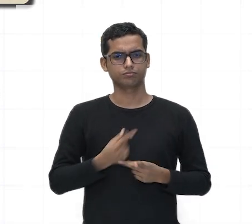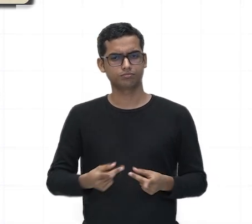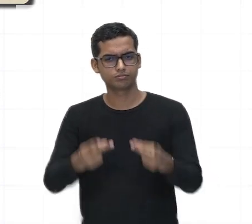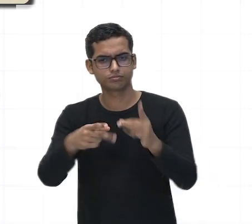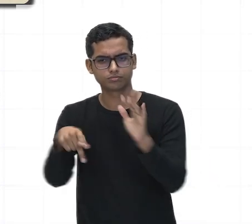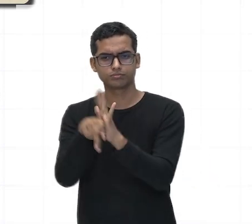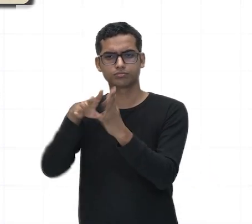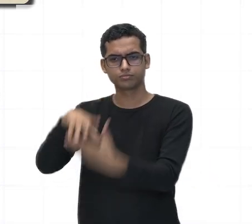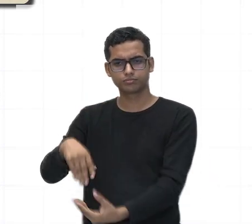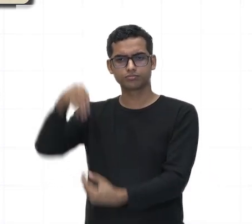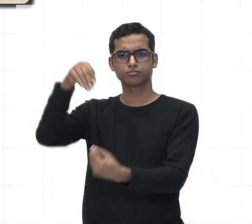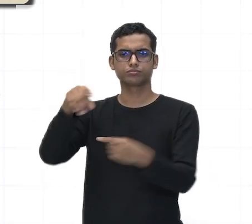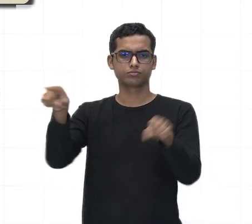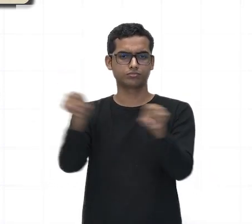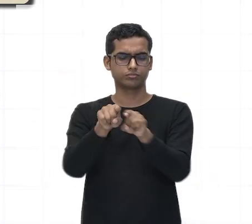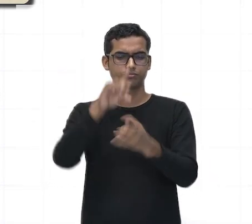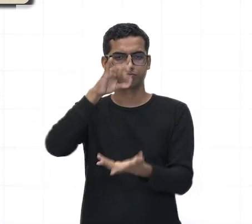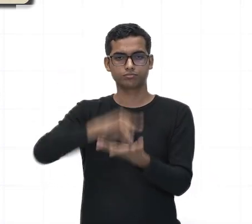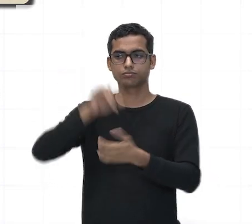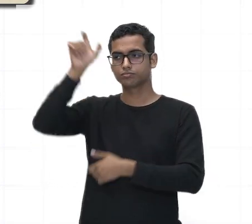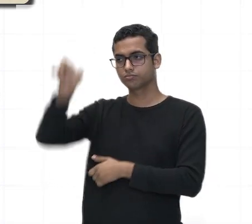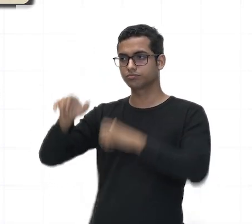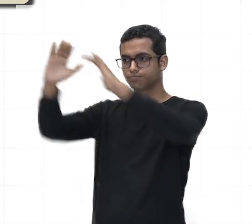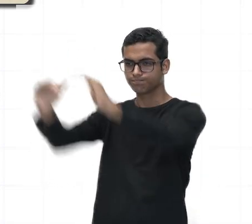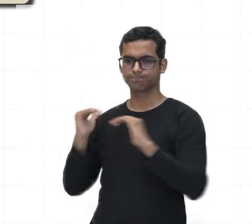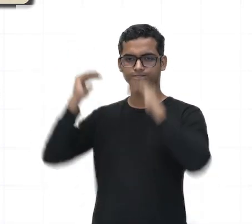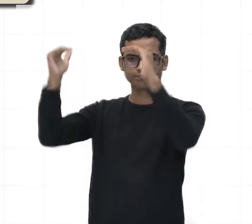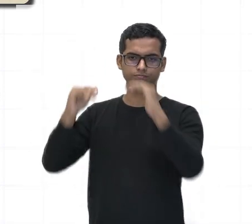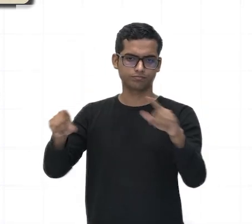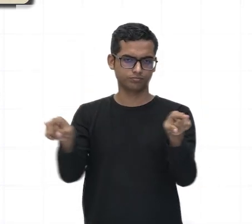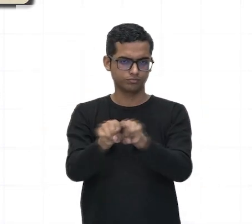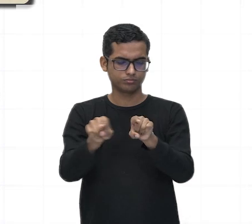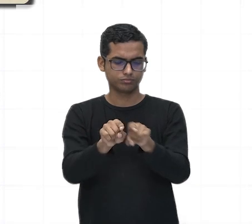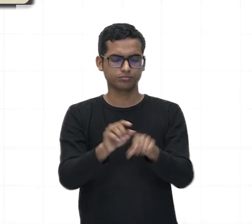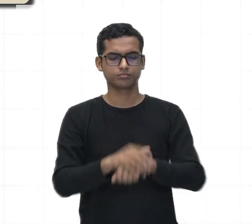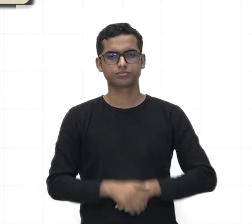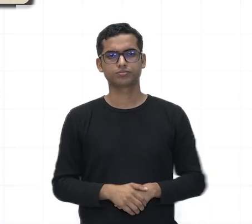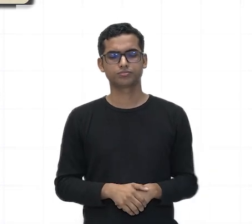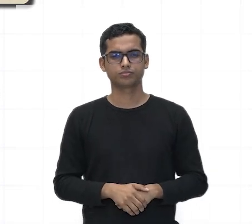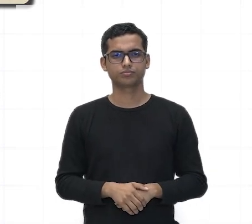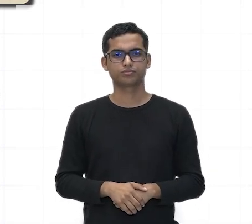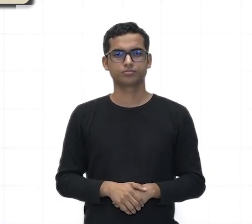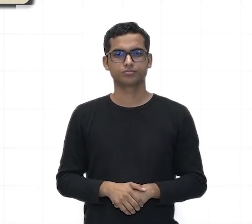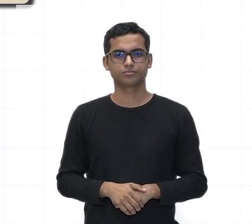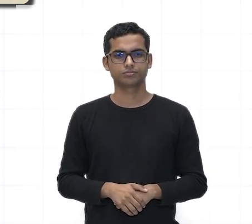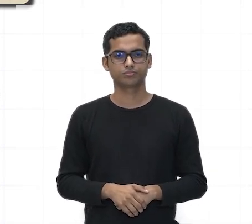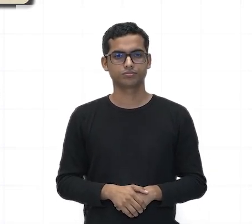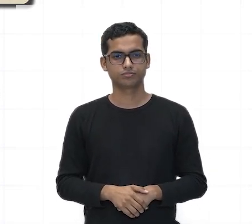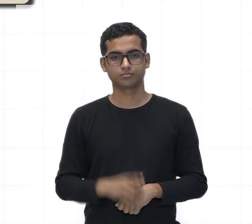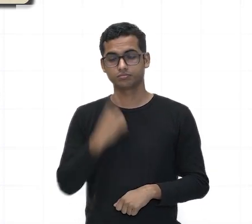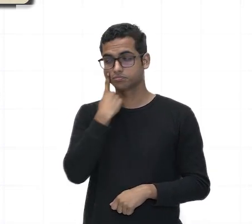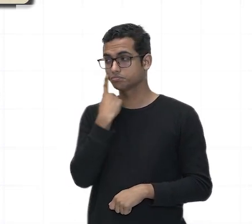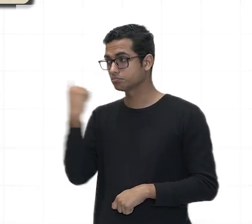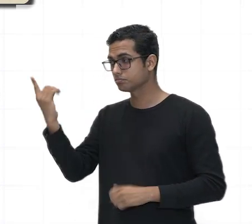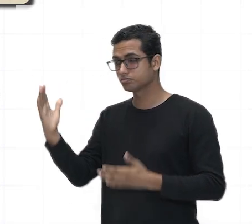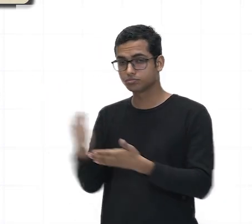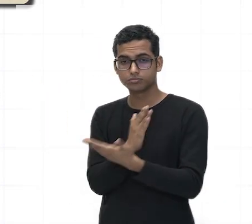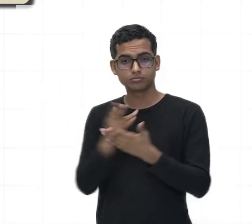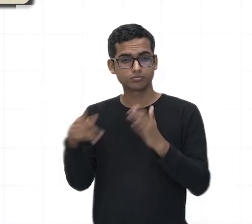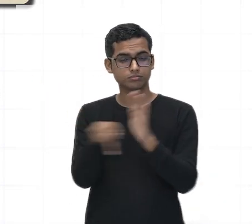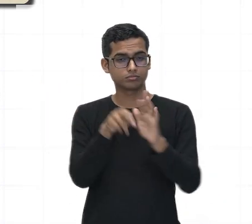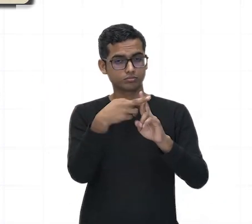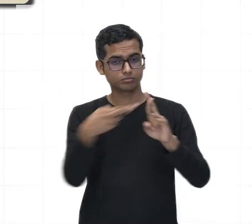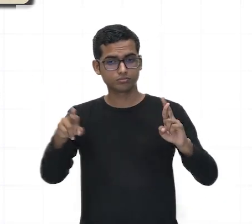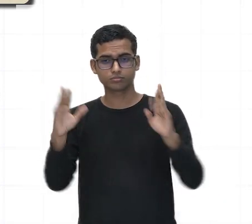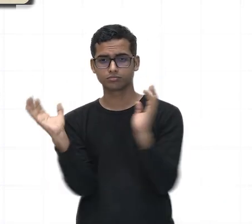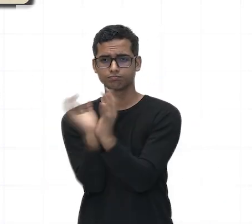espiritual, para a vida transcendente. Dentro dessa dinâmica, vamos ver aí algumas religiões e grupos religiosos, como